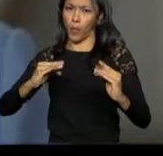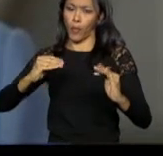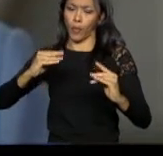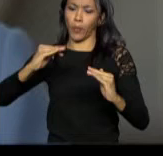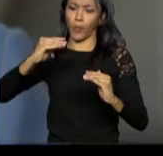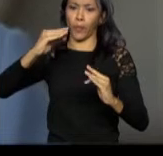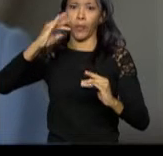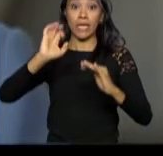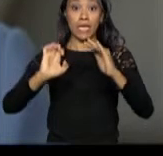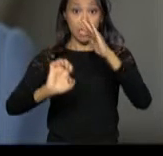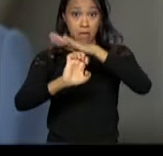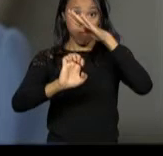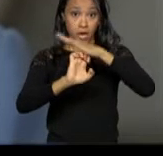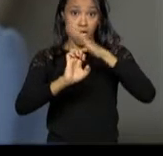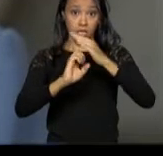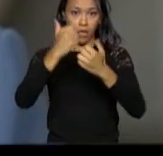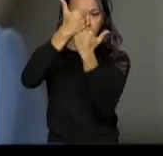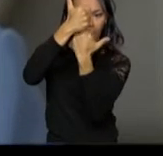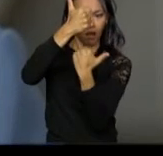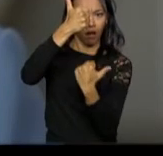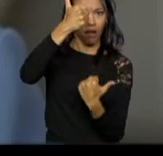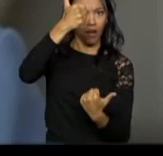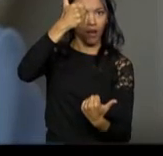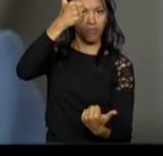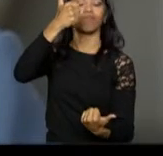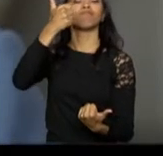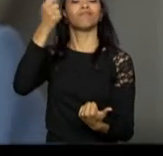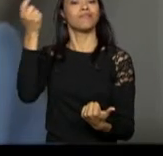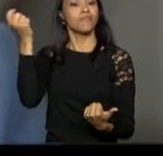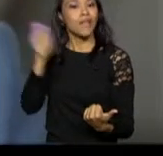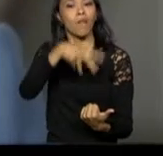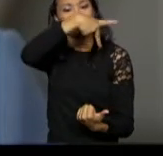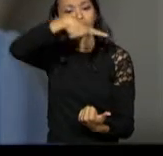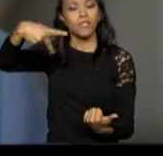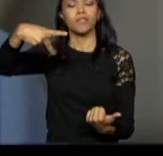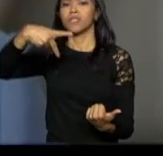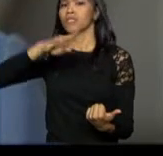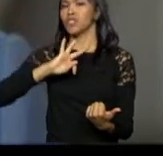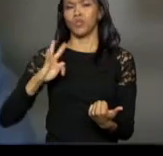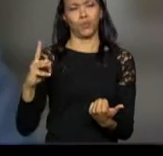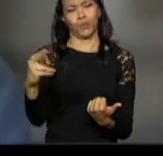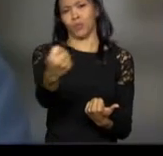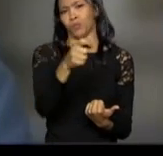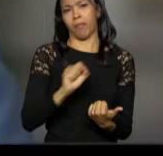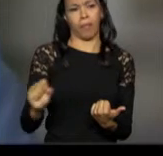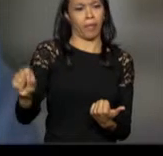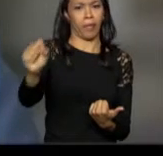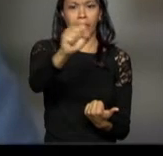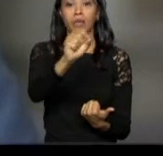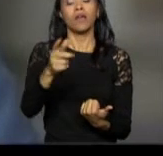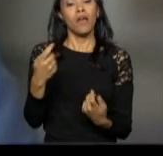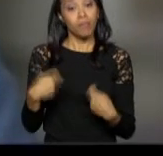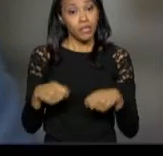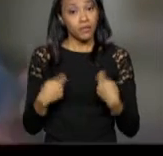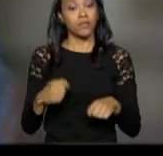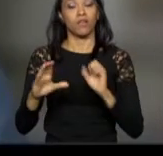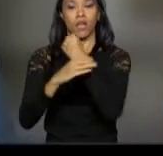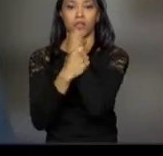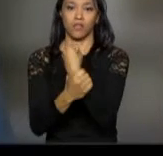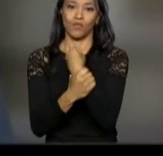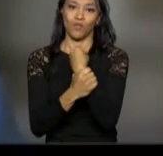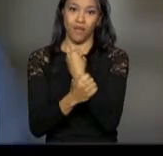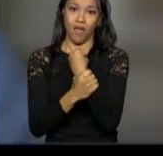decisões das empresas e das entidades representativas de toda a natureza. Vejo que é preciso garantir